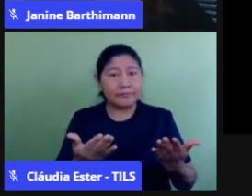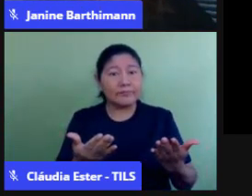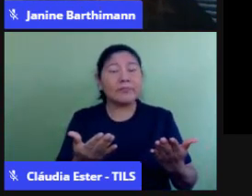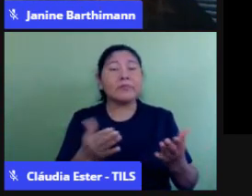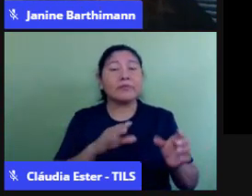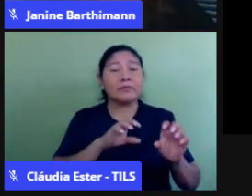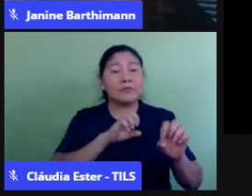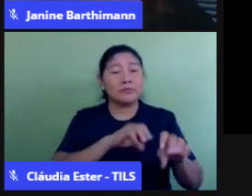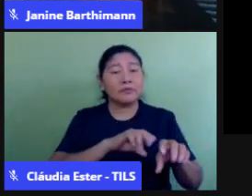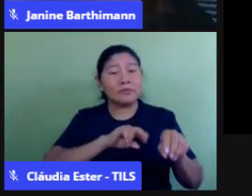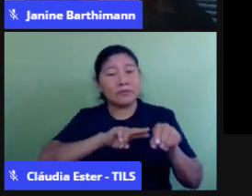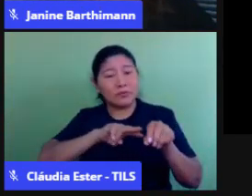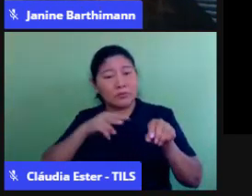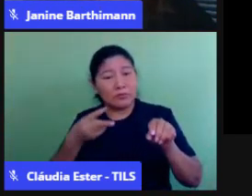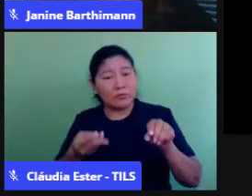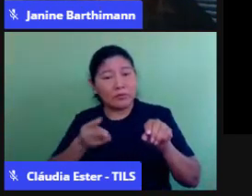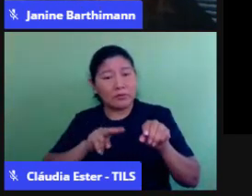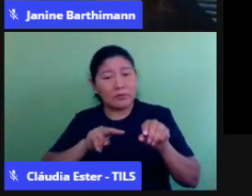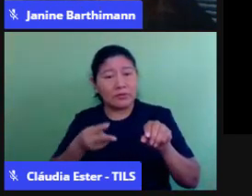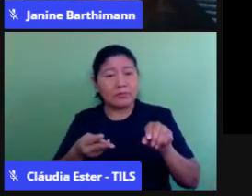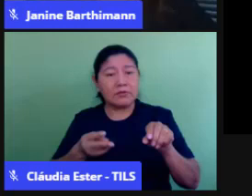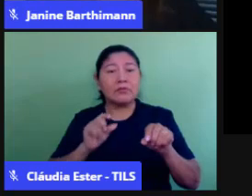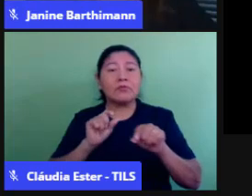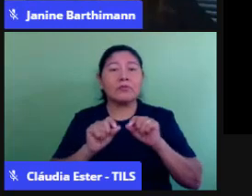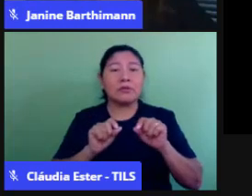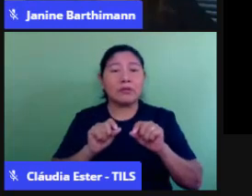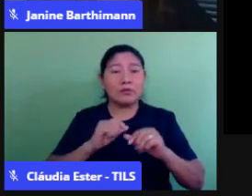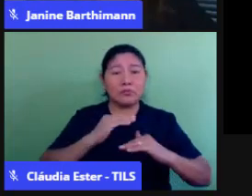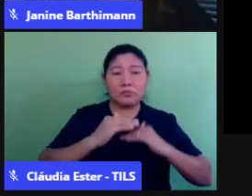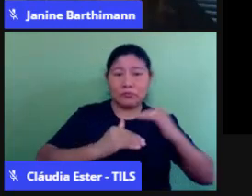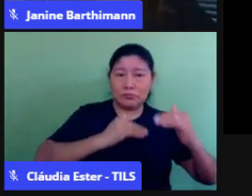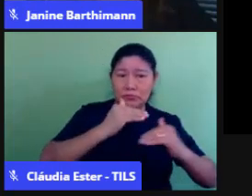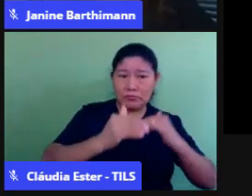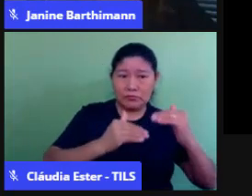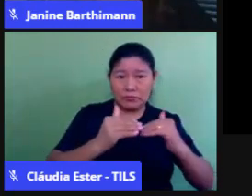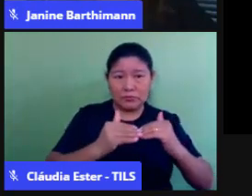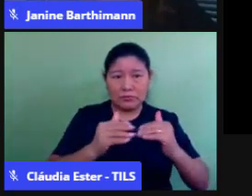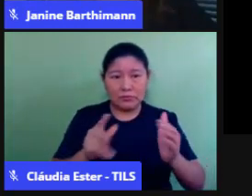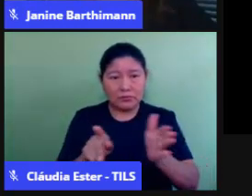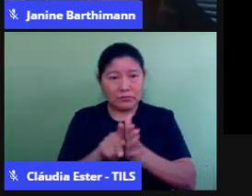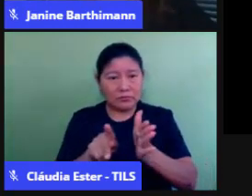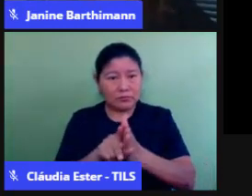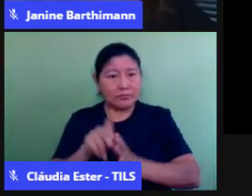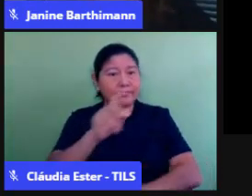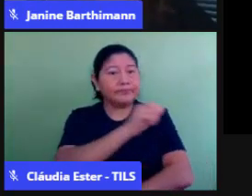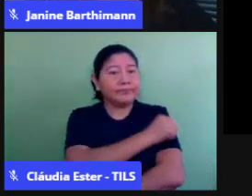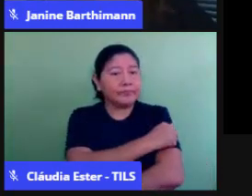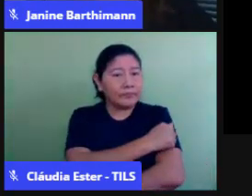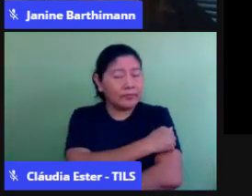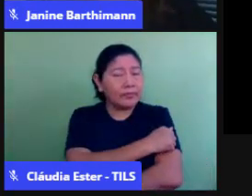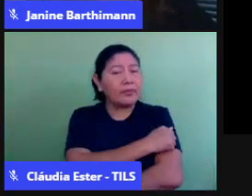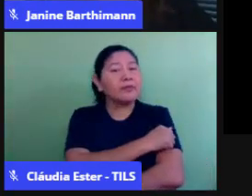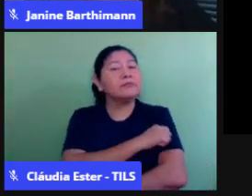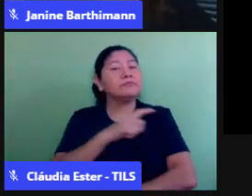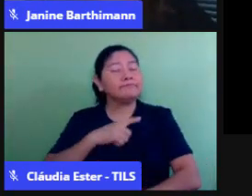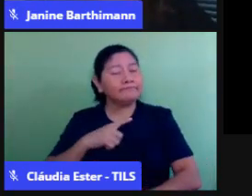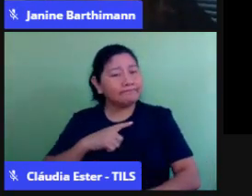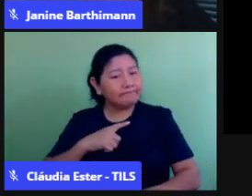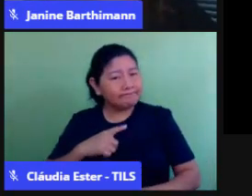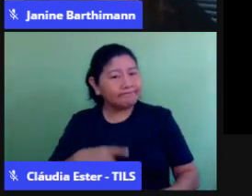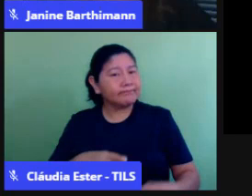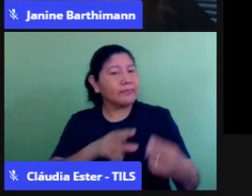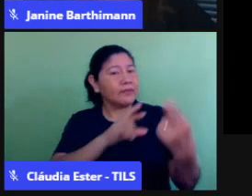desenvolvimento por parte do aluno, né? De autonomia, aptidão em